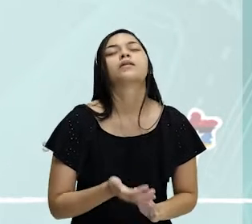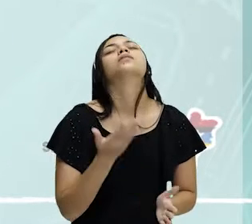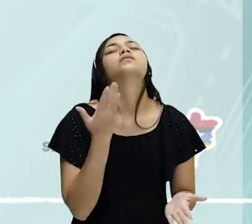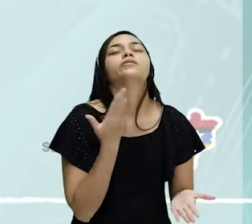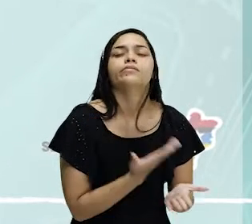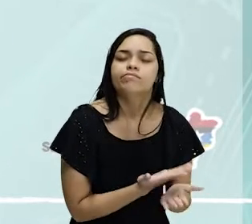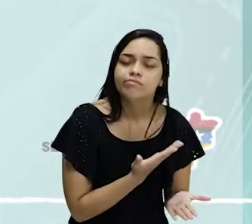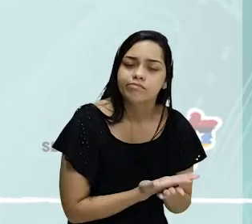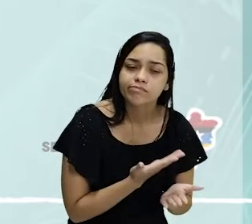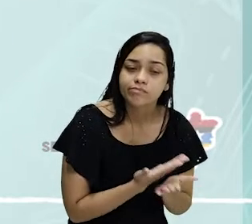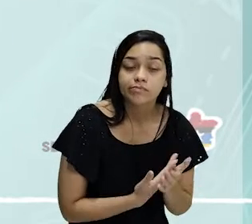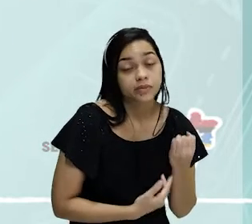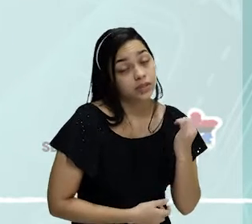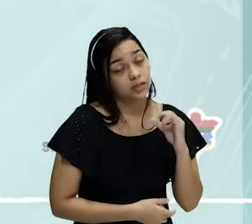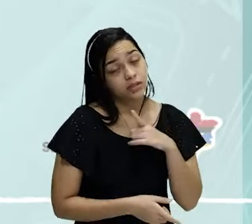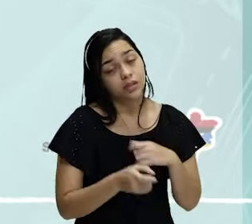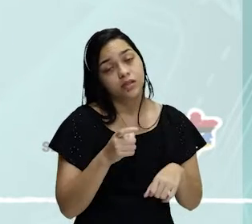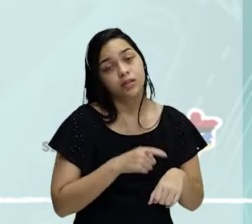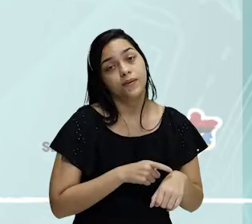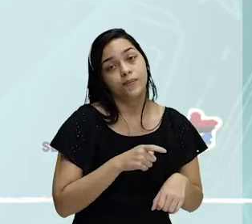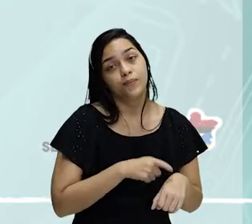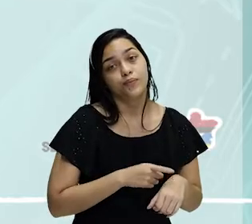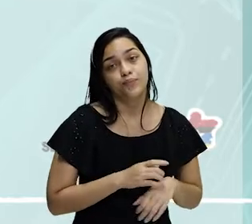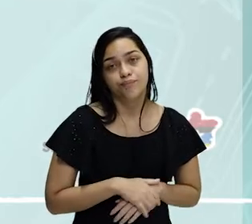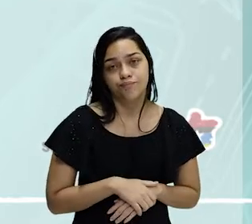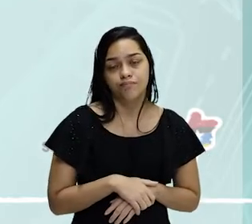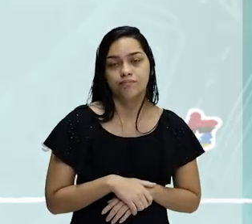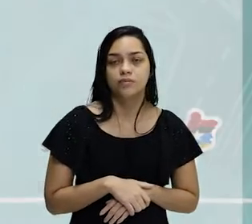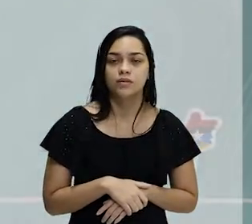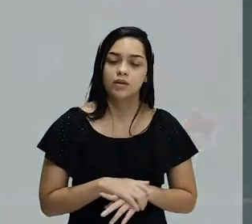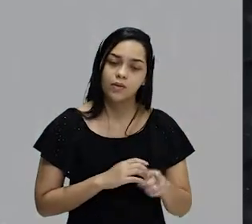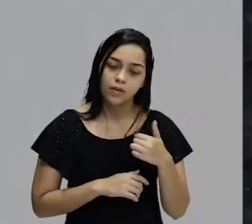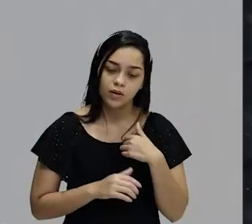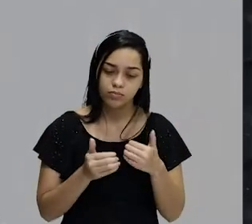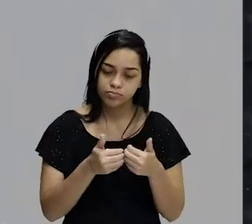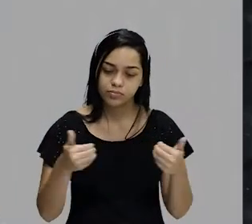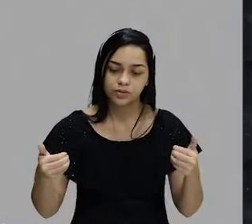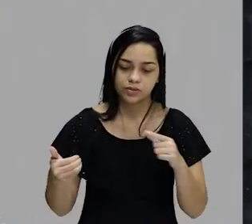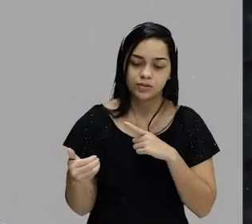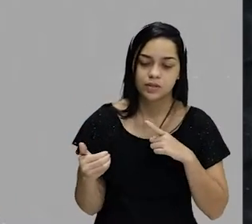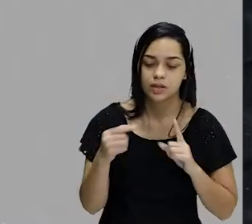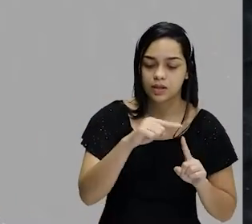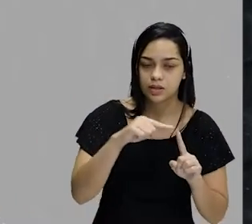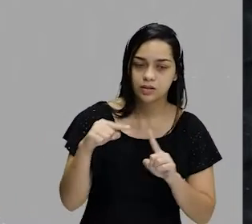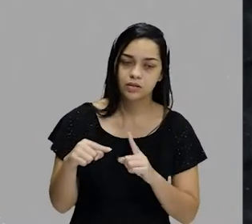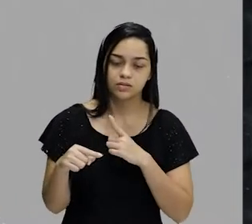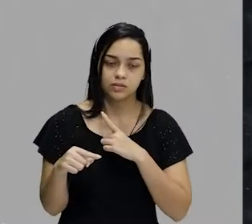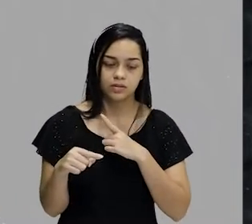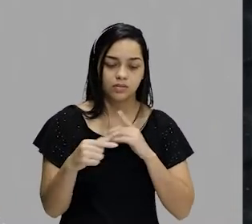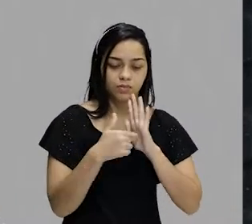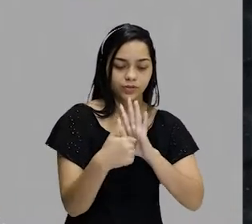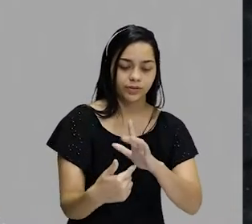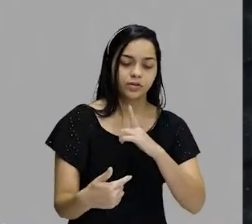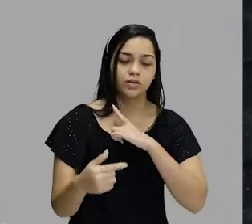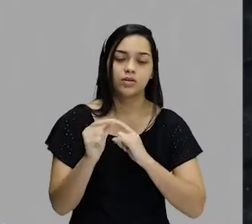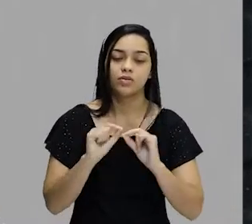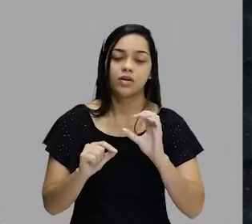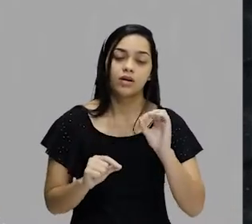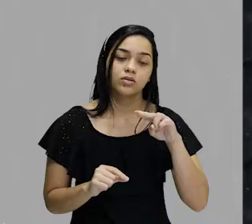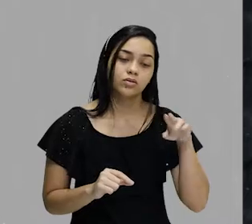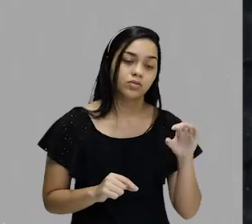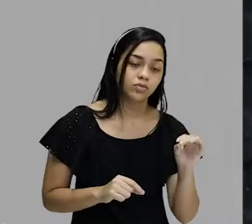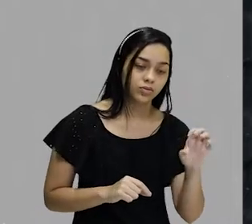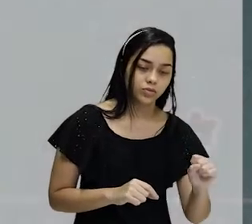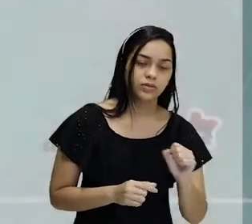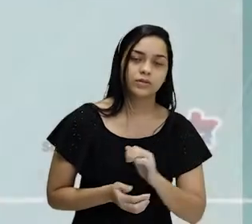Estudaríamos bastante se tivéssemos tempo. Então, eu subdividi aí, né, fiz a classificação destacando as